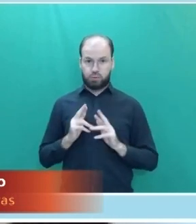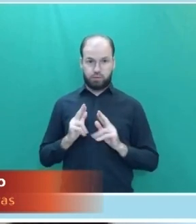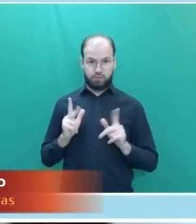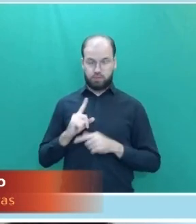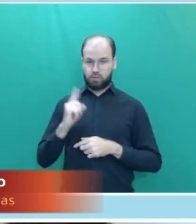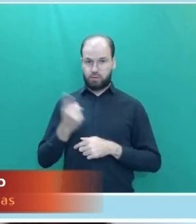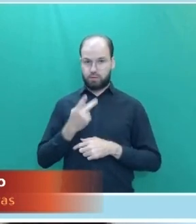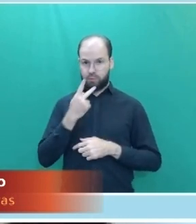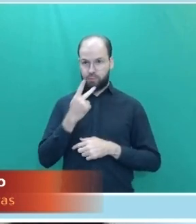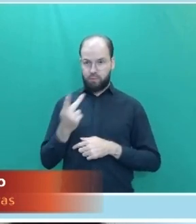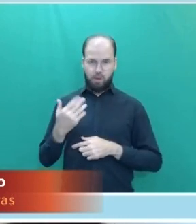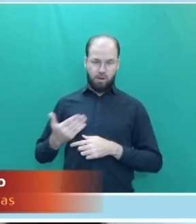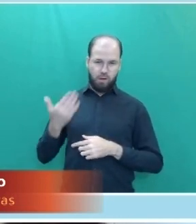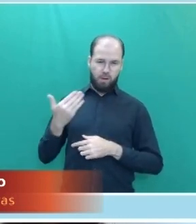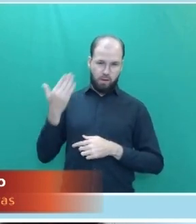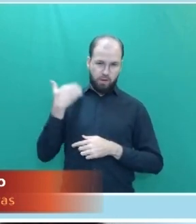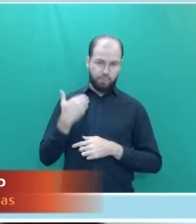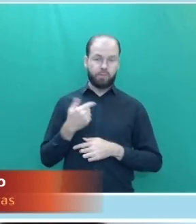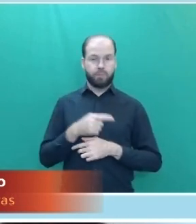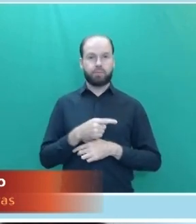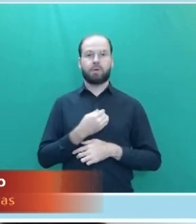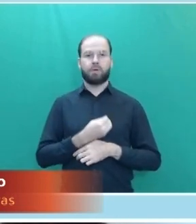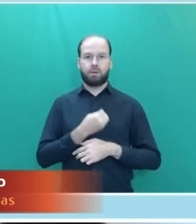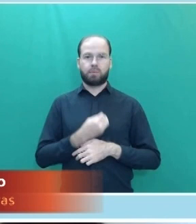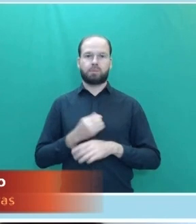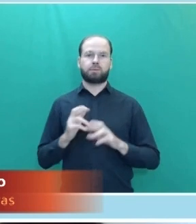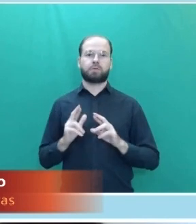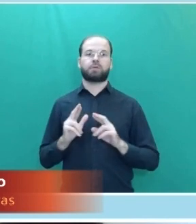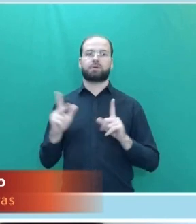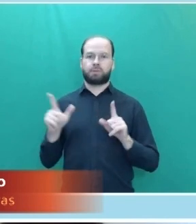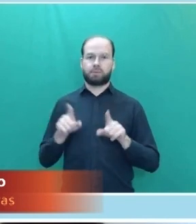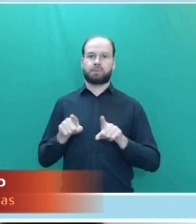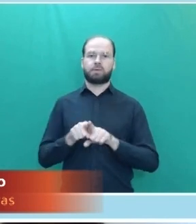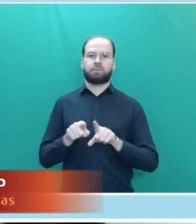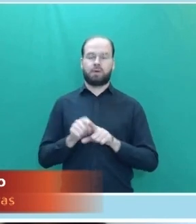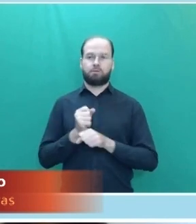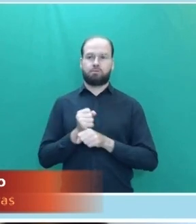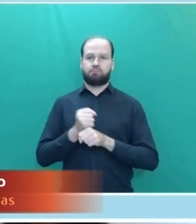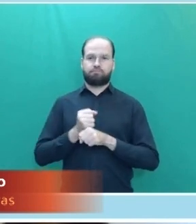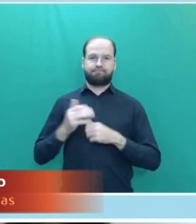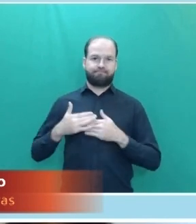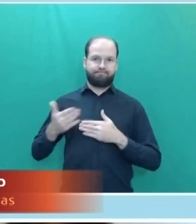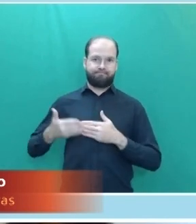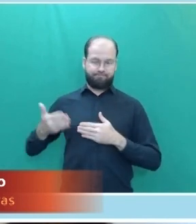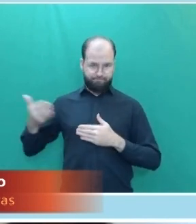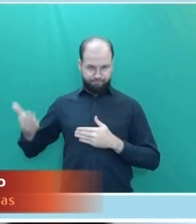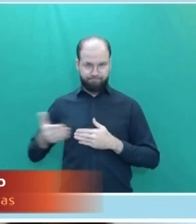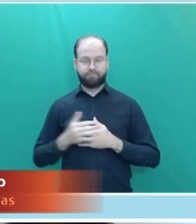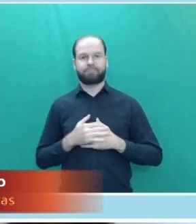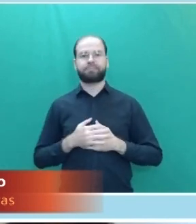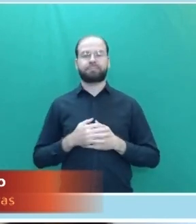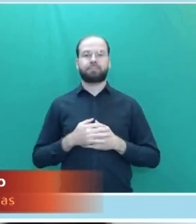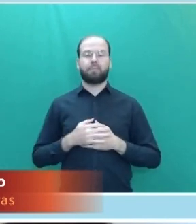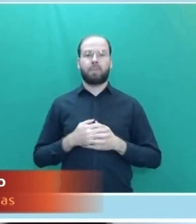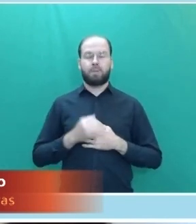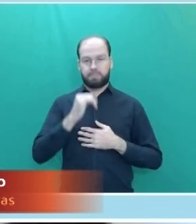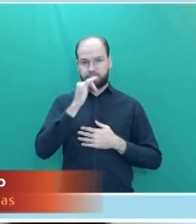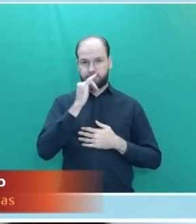décadas atrás, que ele seja diferente também nos anos posteriores, Quando você